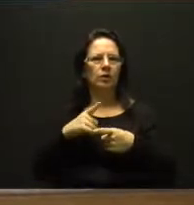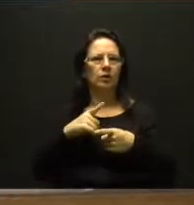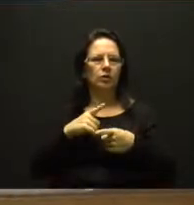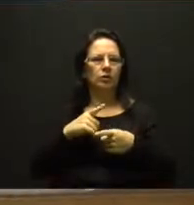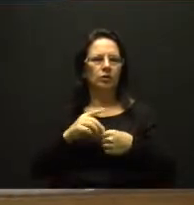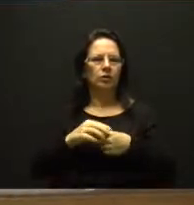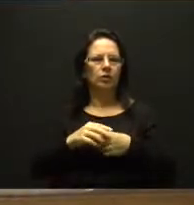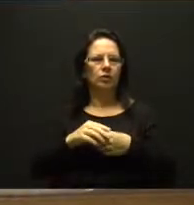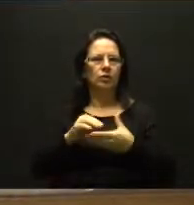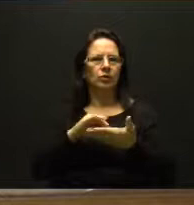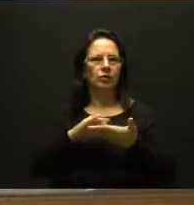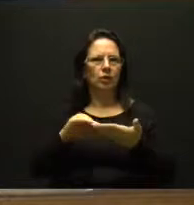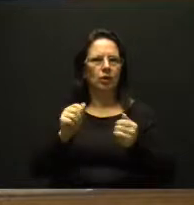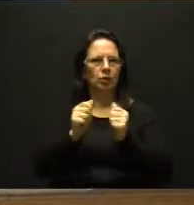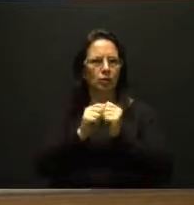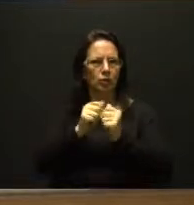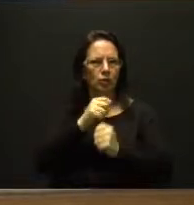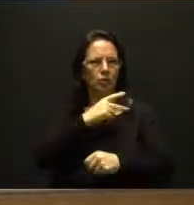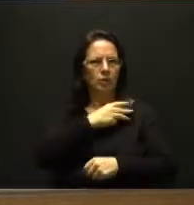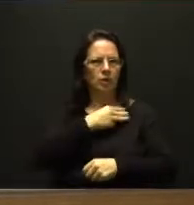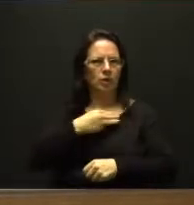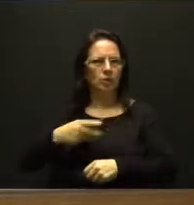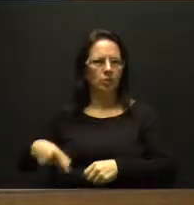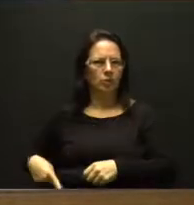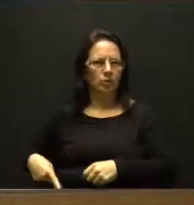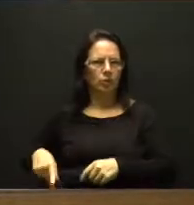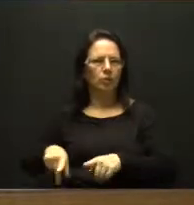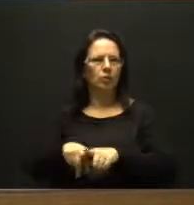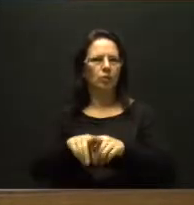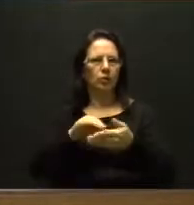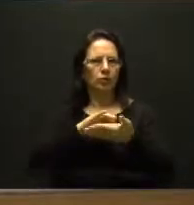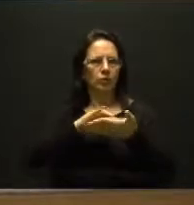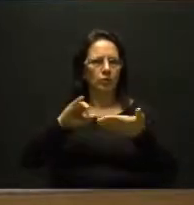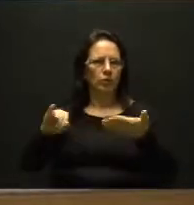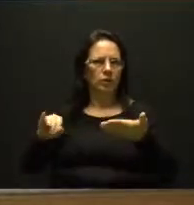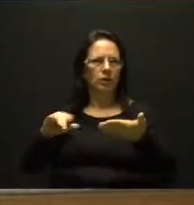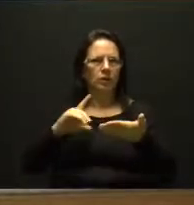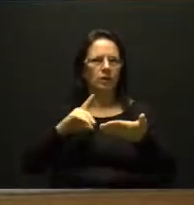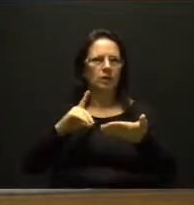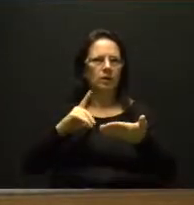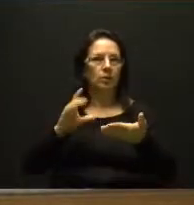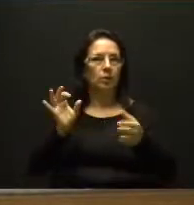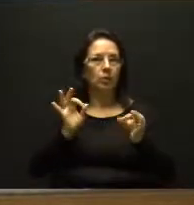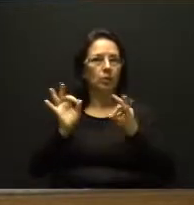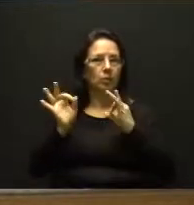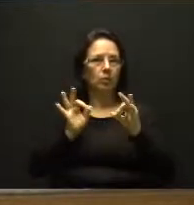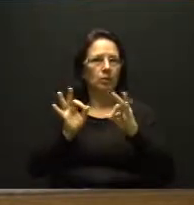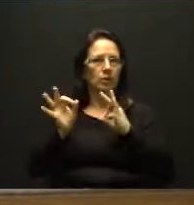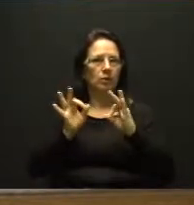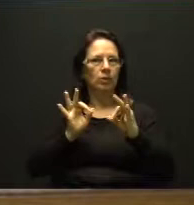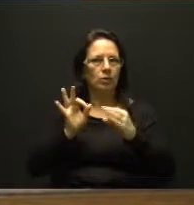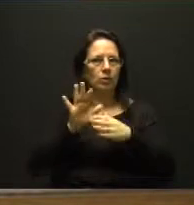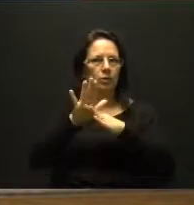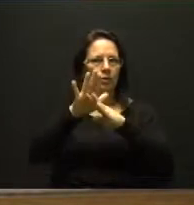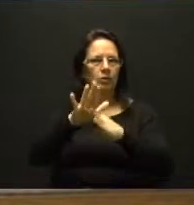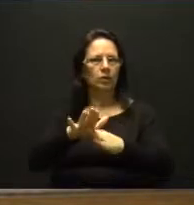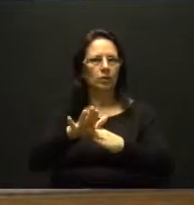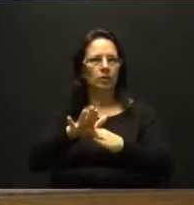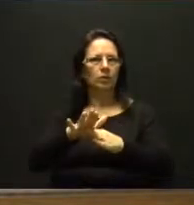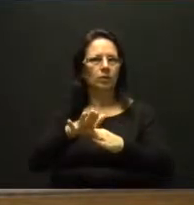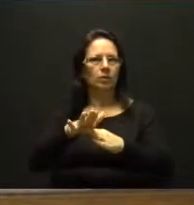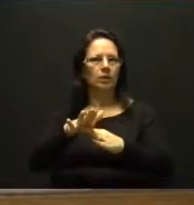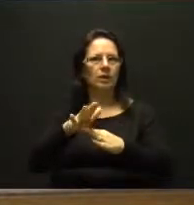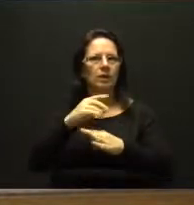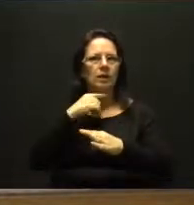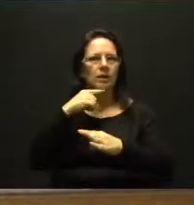o ministério público através de qualquer assunto qual for eu acho que nós temos que tomar cuidado com esse auxílio ninguém quer ser